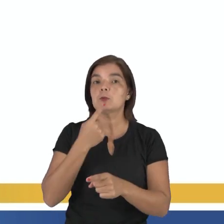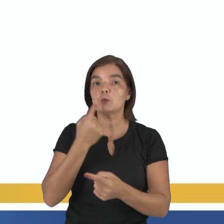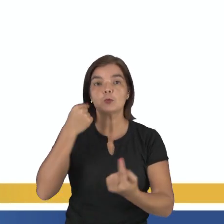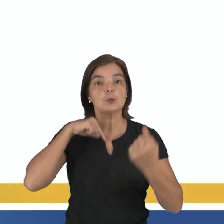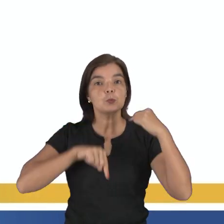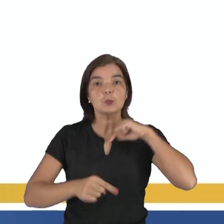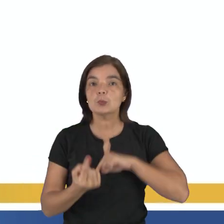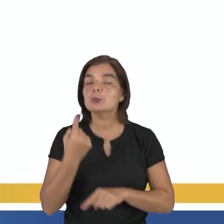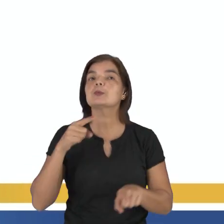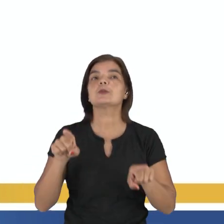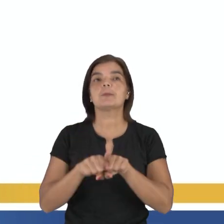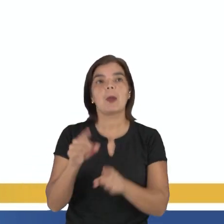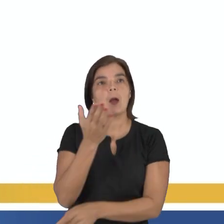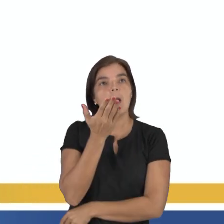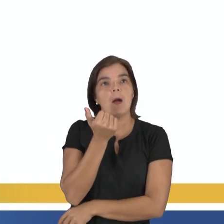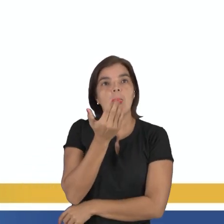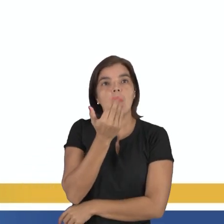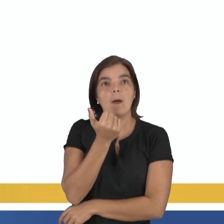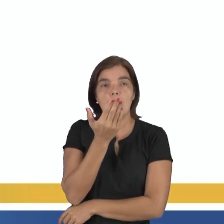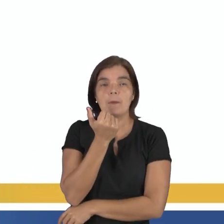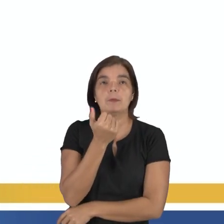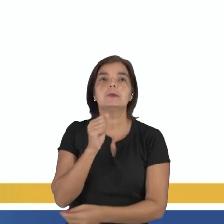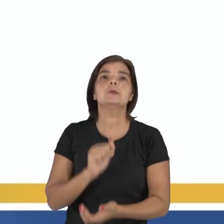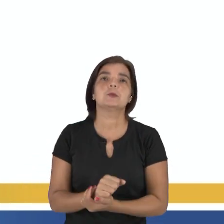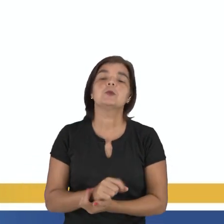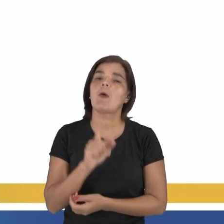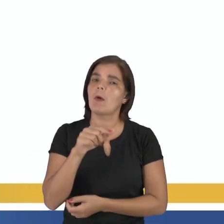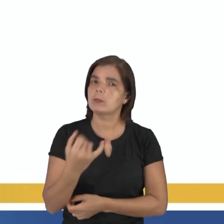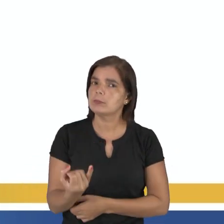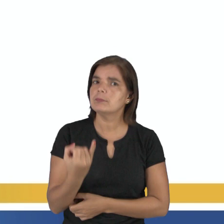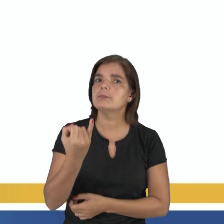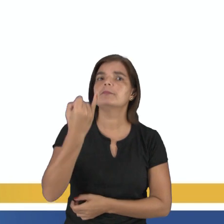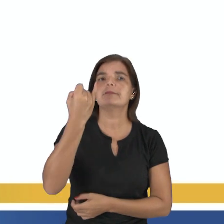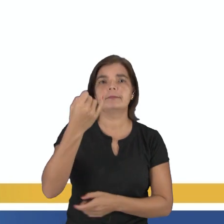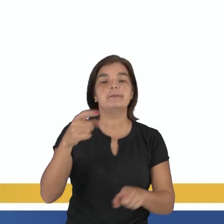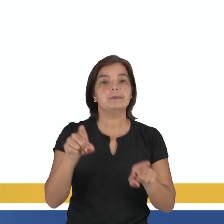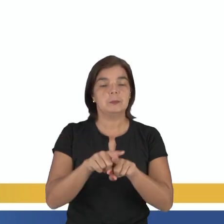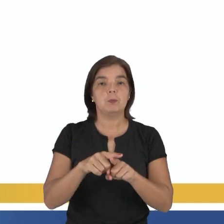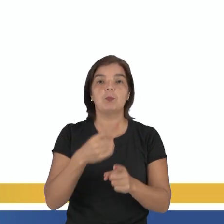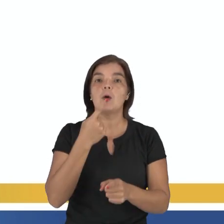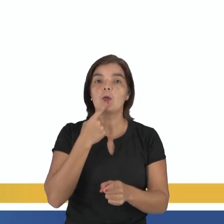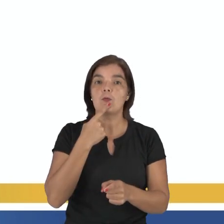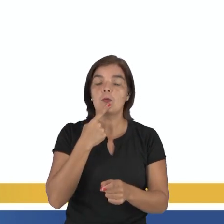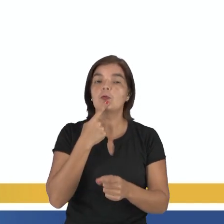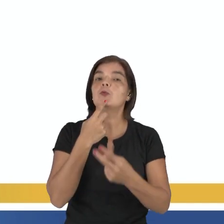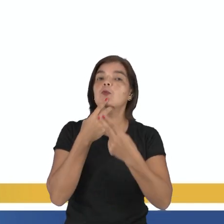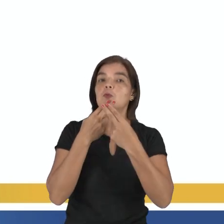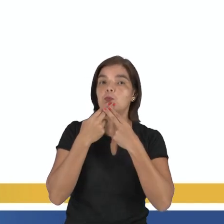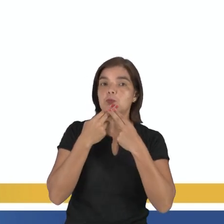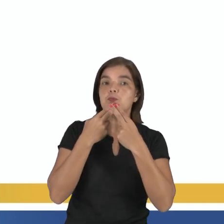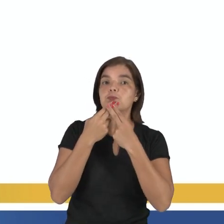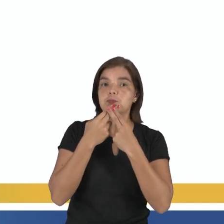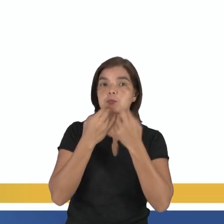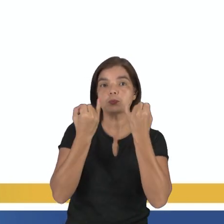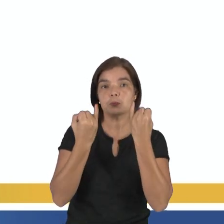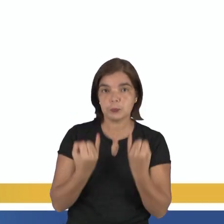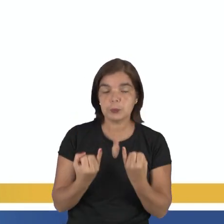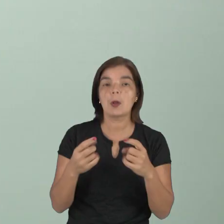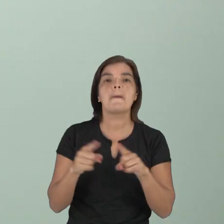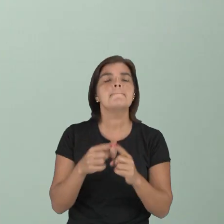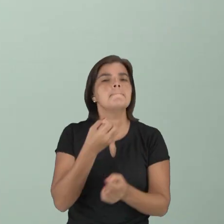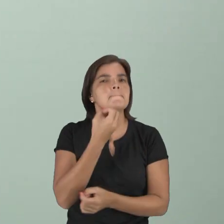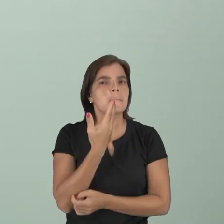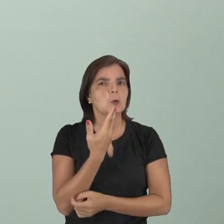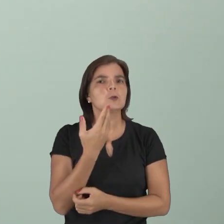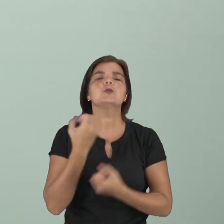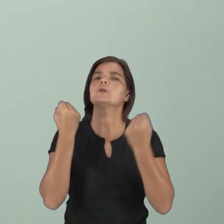sanguíneo. A alimentação é muito importante, uma dieta bem feita,